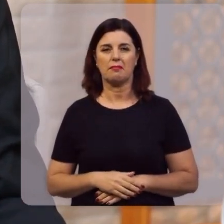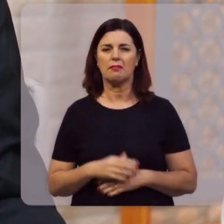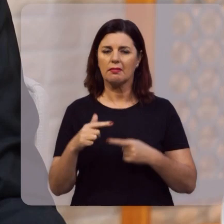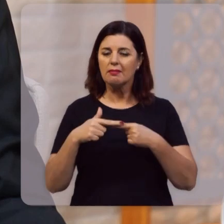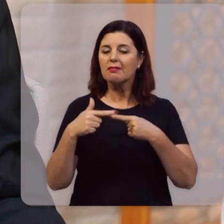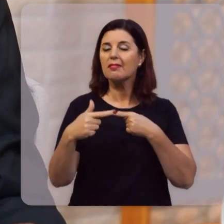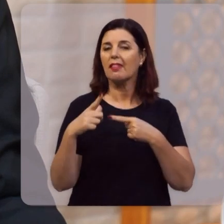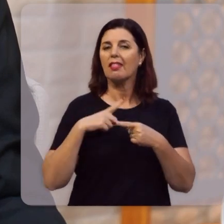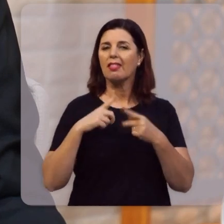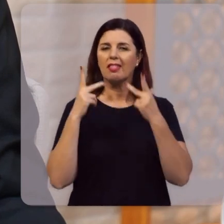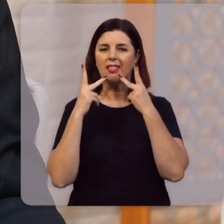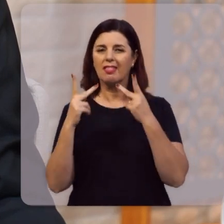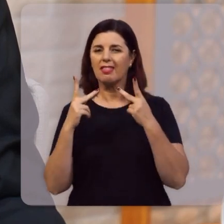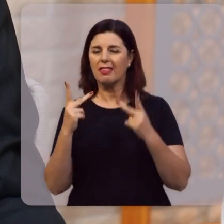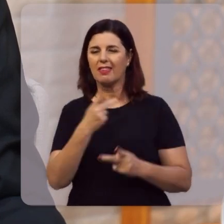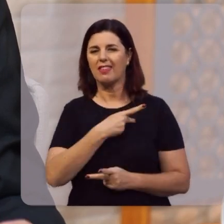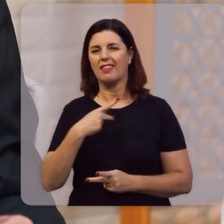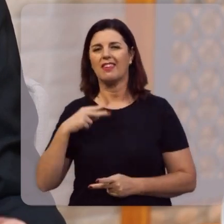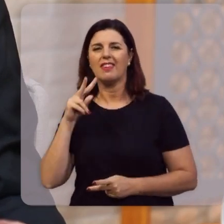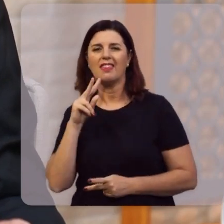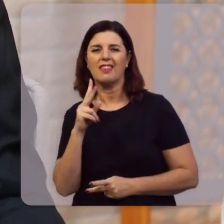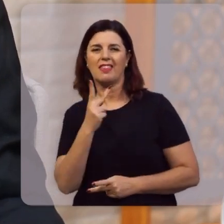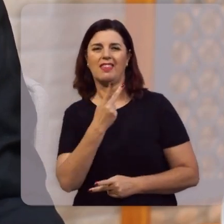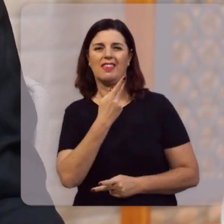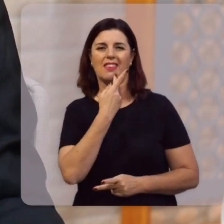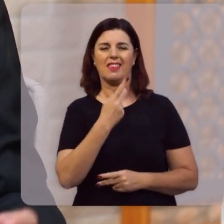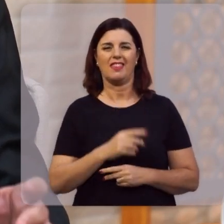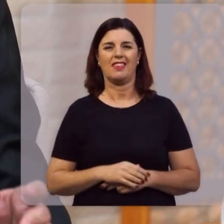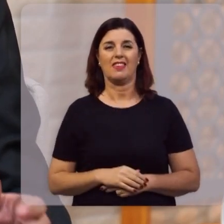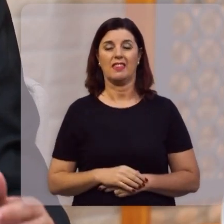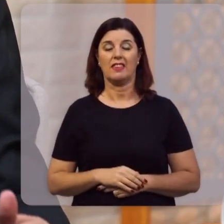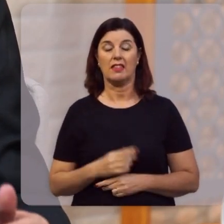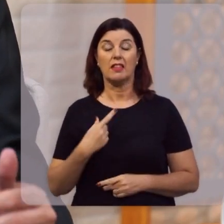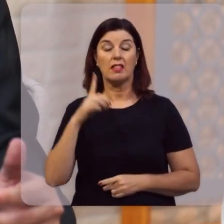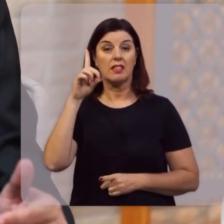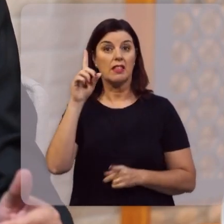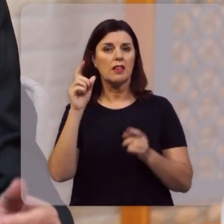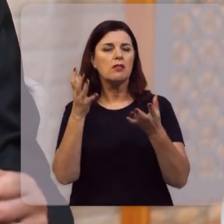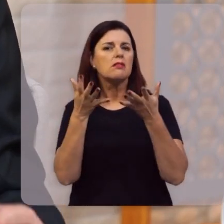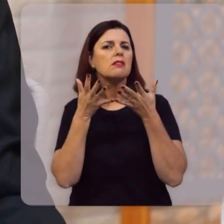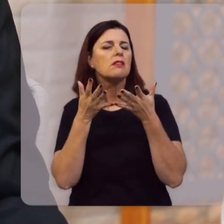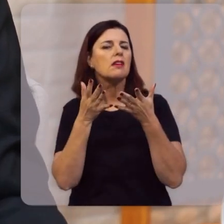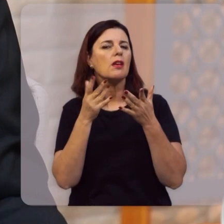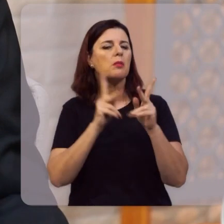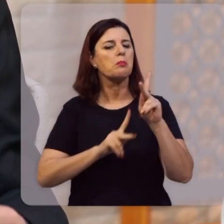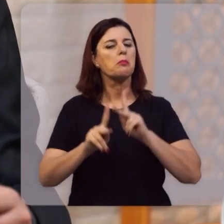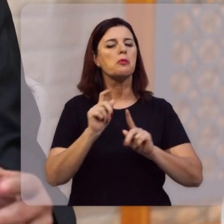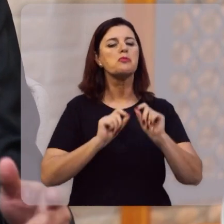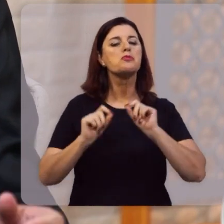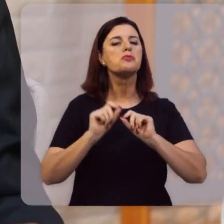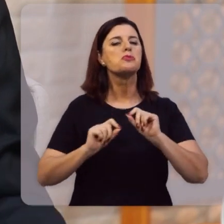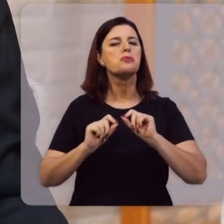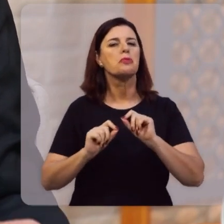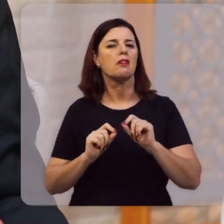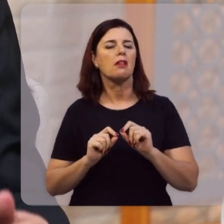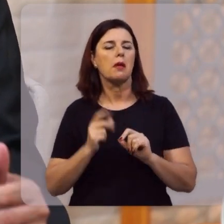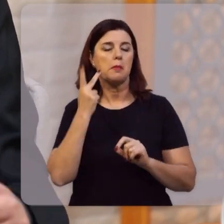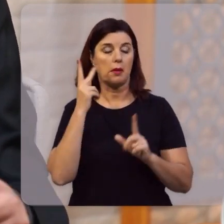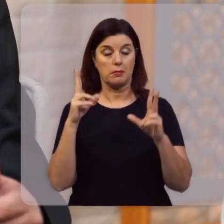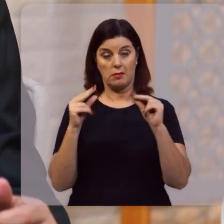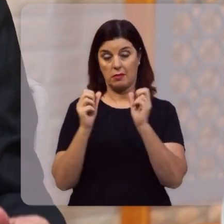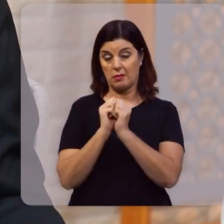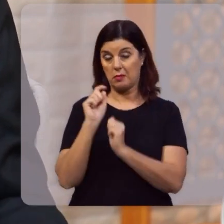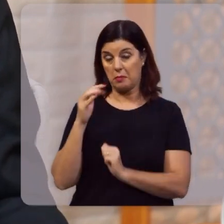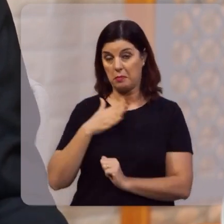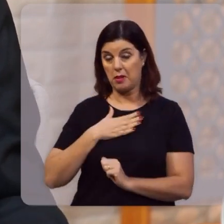a pouquinho teremos a mensagem com o reverendo Hernandes Dias Lopes, o que Deus requer do seu povo. Mas para conversar